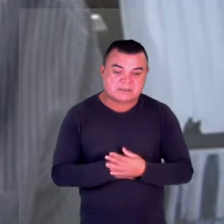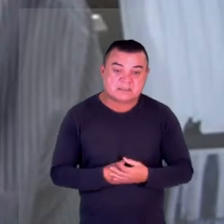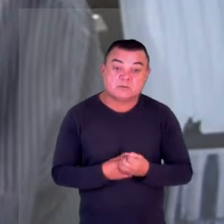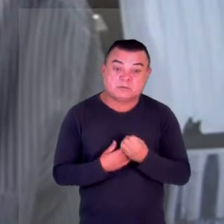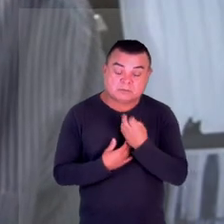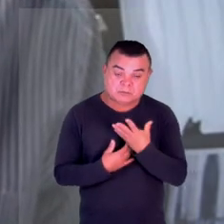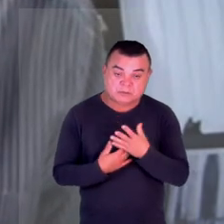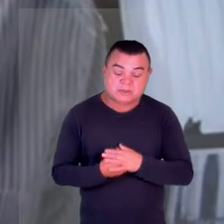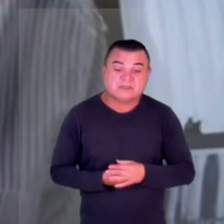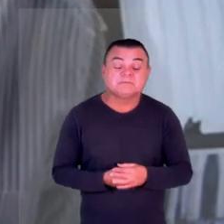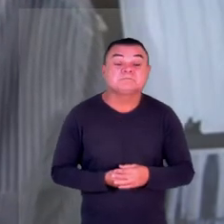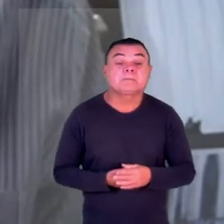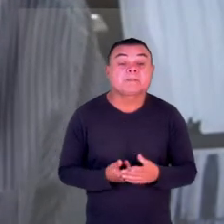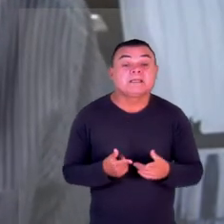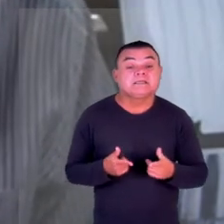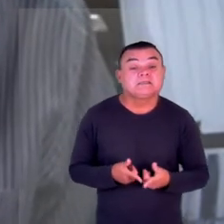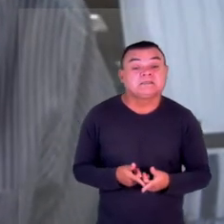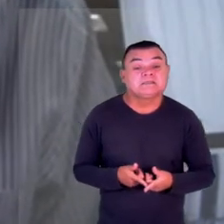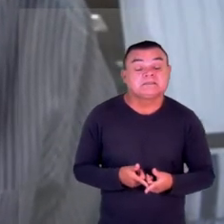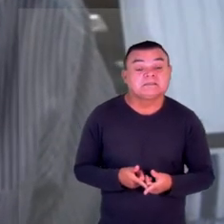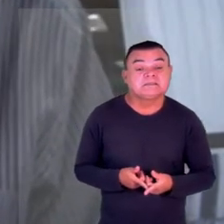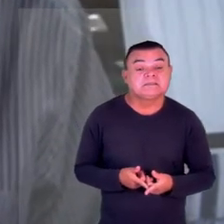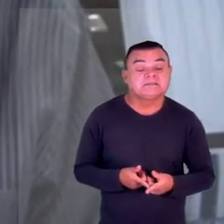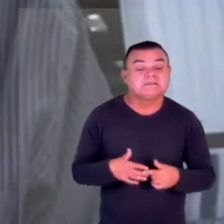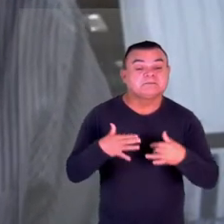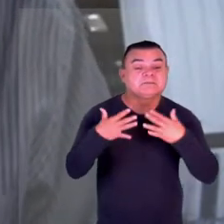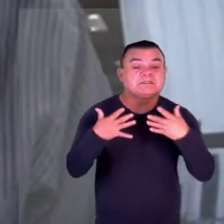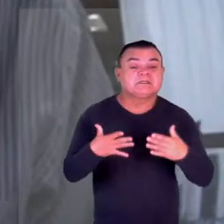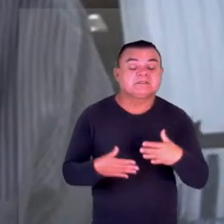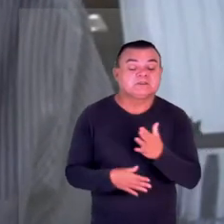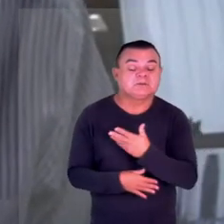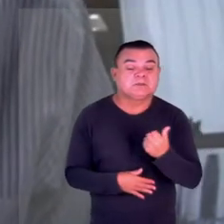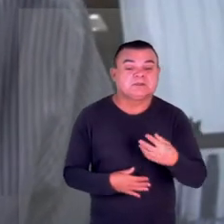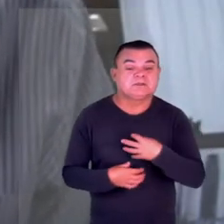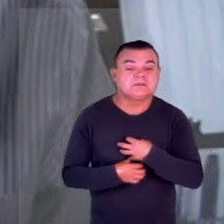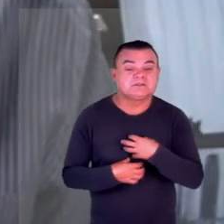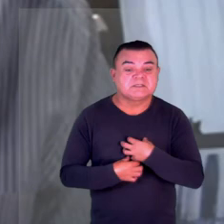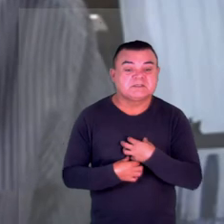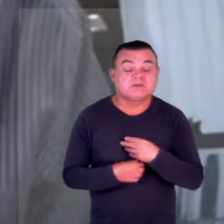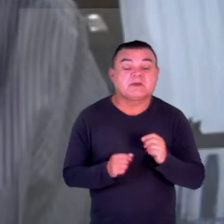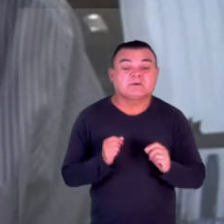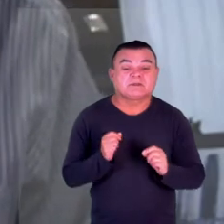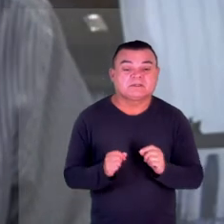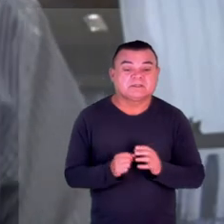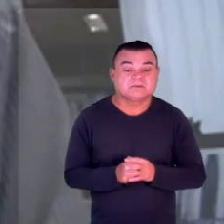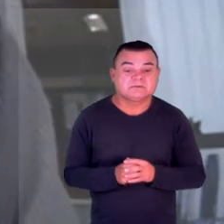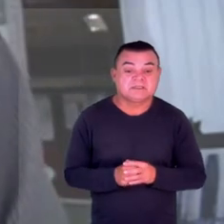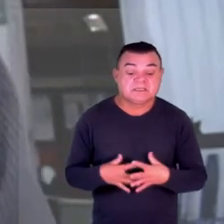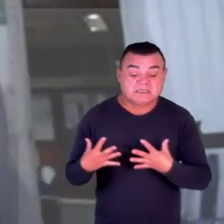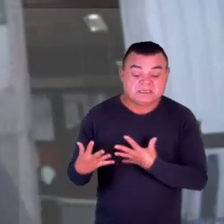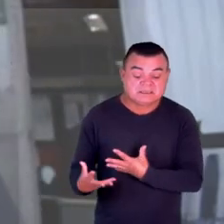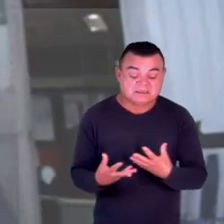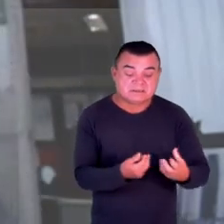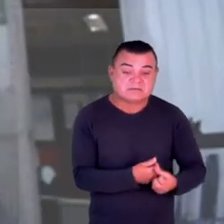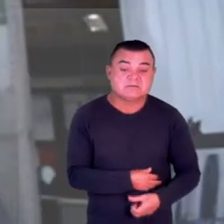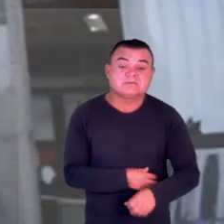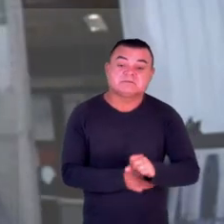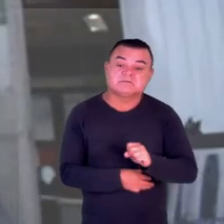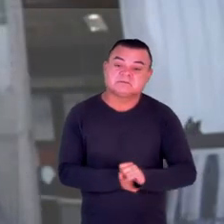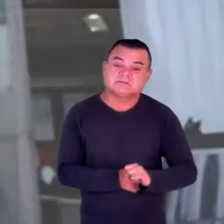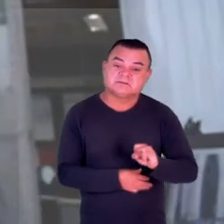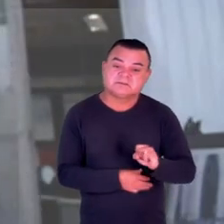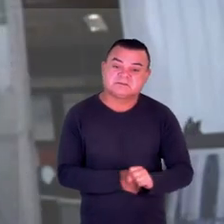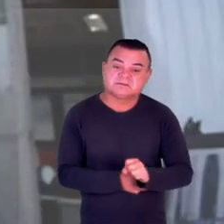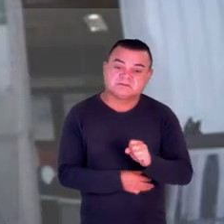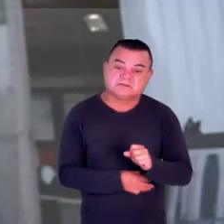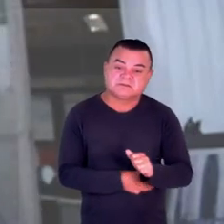nesse enunciado eh dizendo que que a melhor fórmula para isso é adesão ao ao sisan